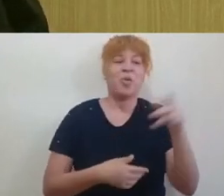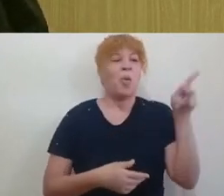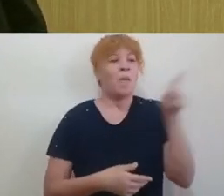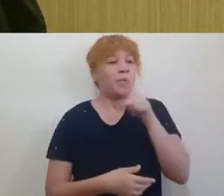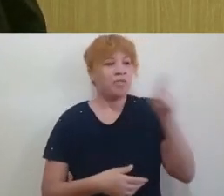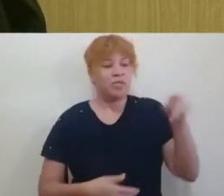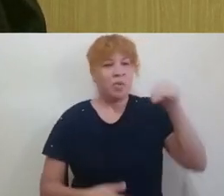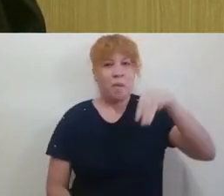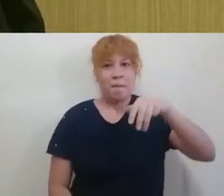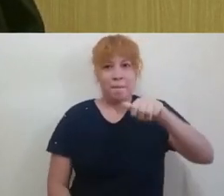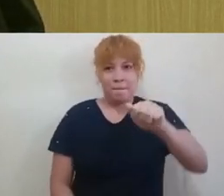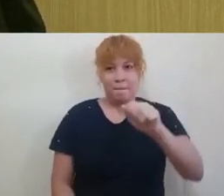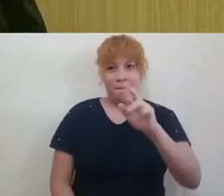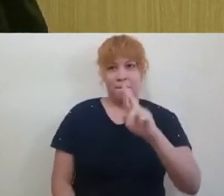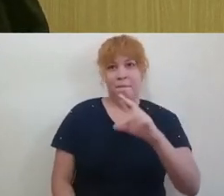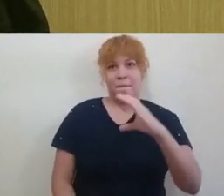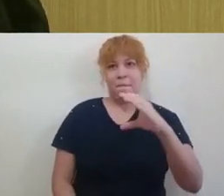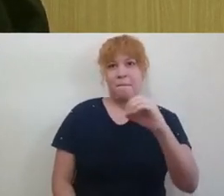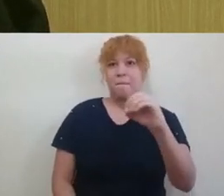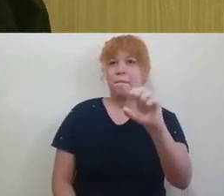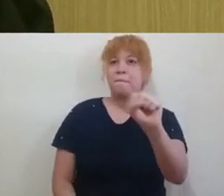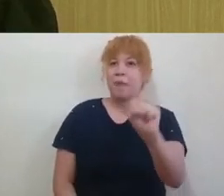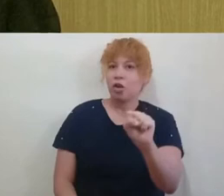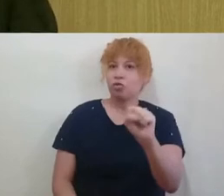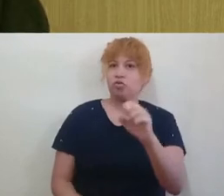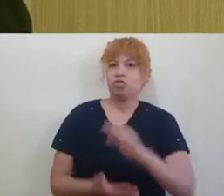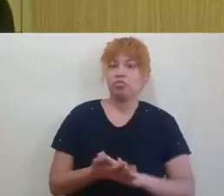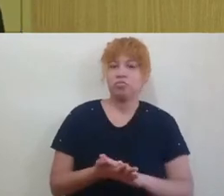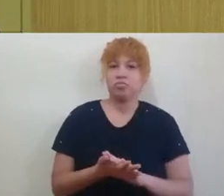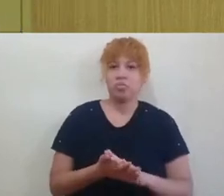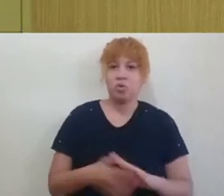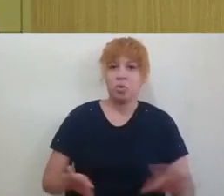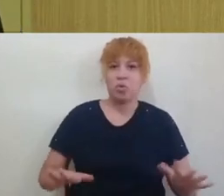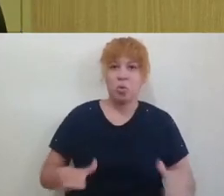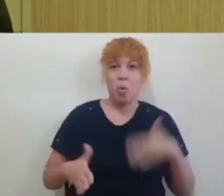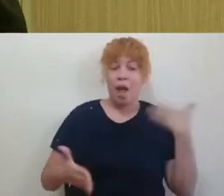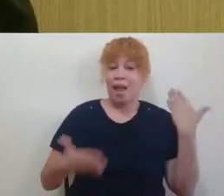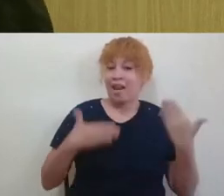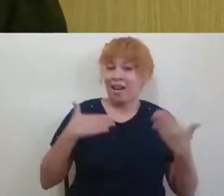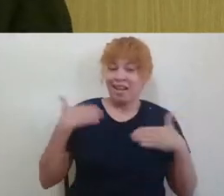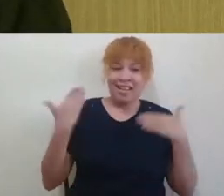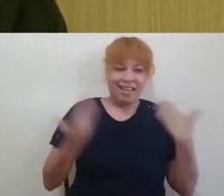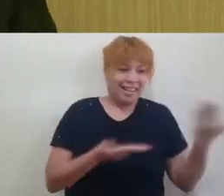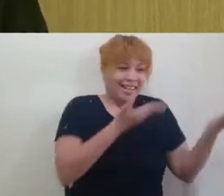nome do qual saúdo a todos os membros da banca, da mesa.